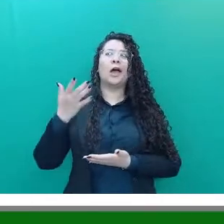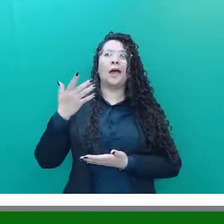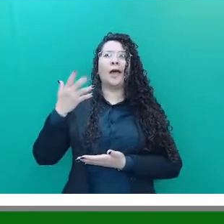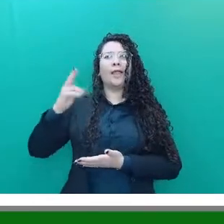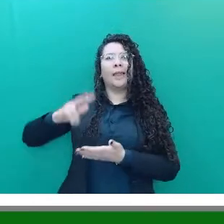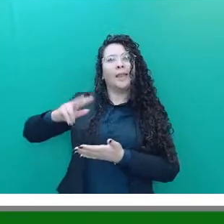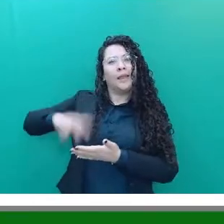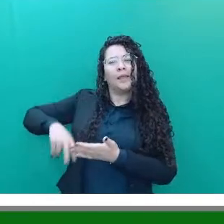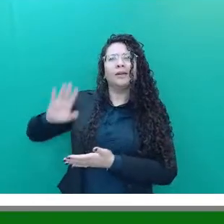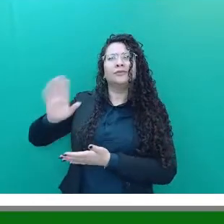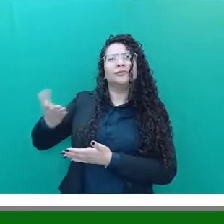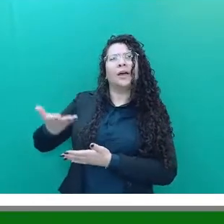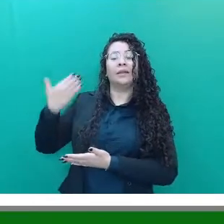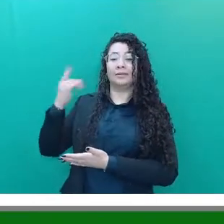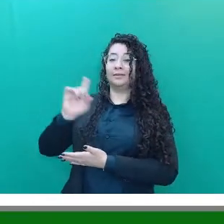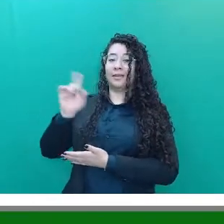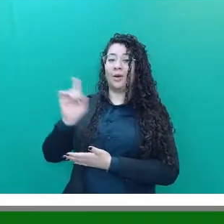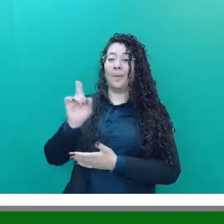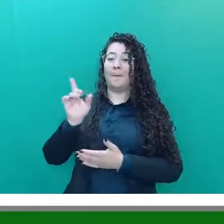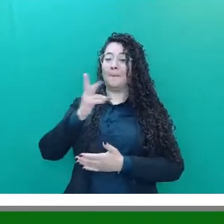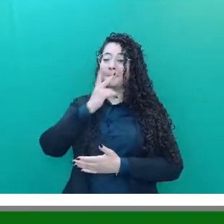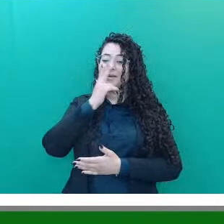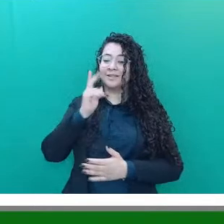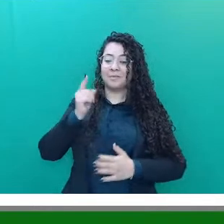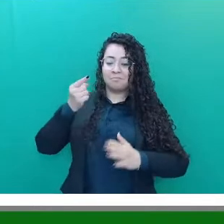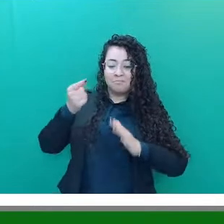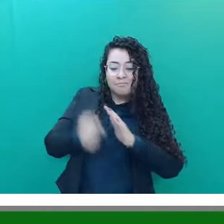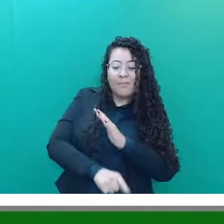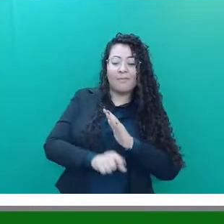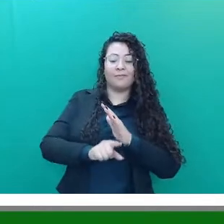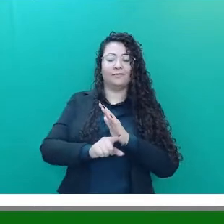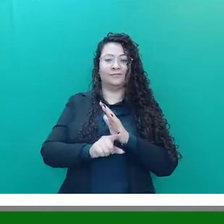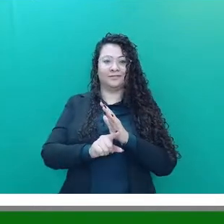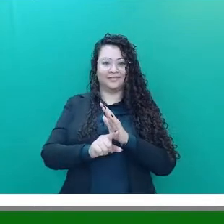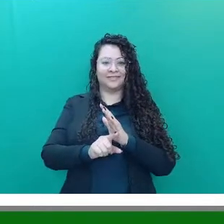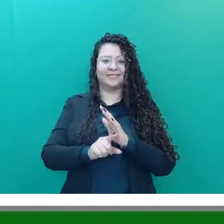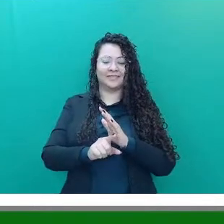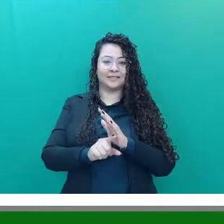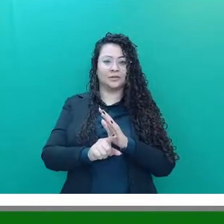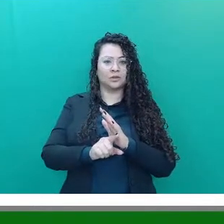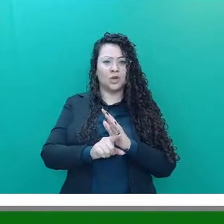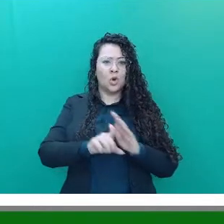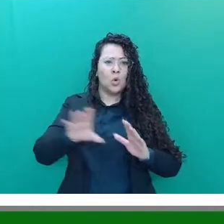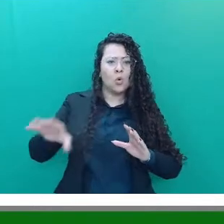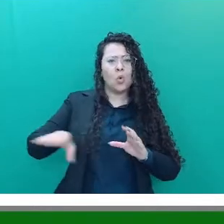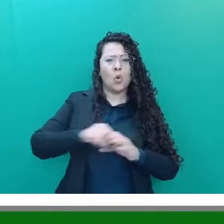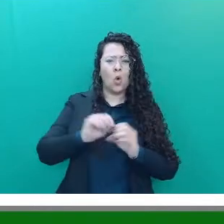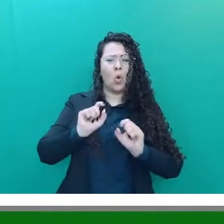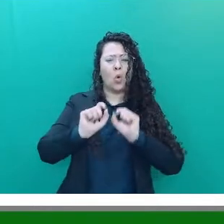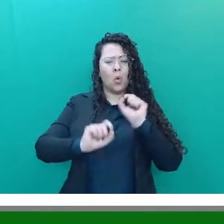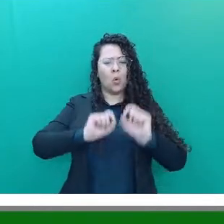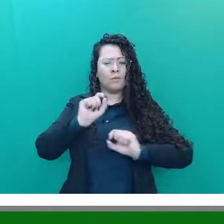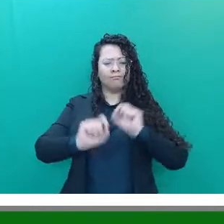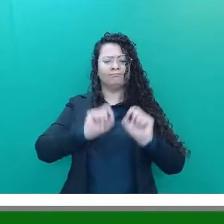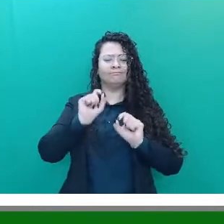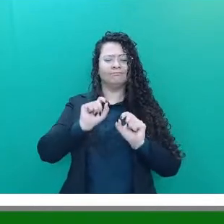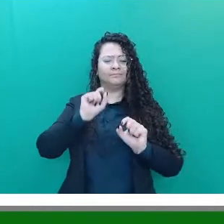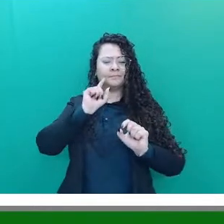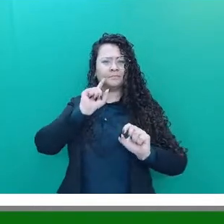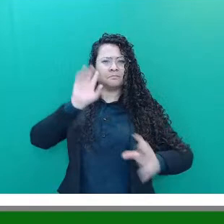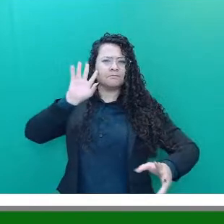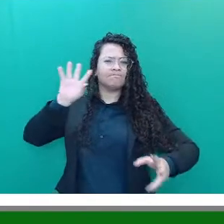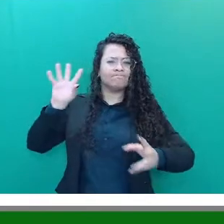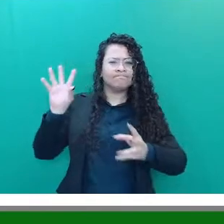outra pesquisa dentro da sua, porque você emprega a revisão sistemática, né? E vai em banco de